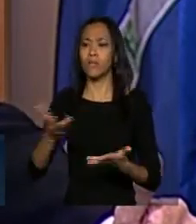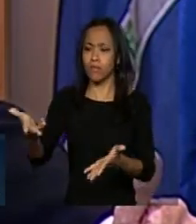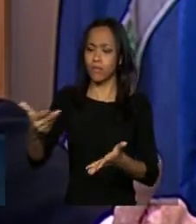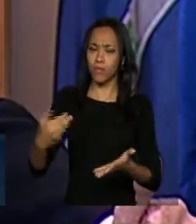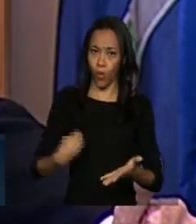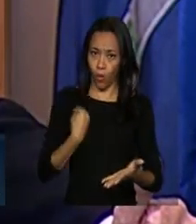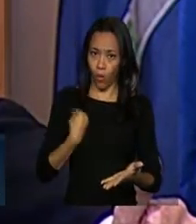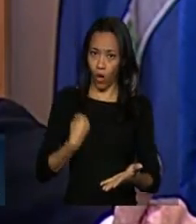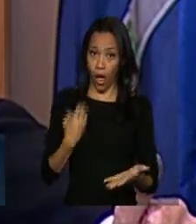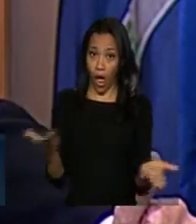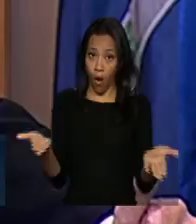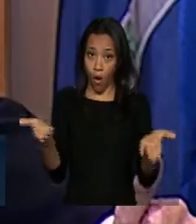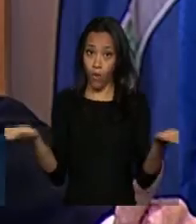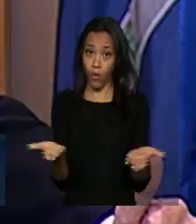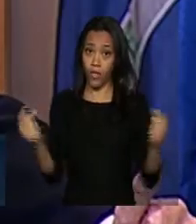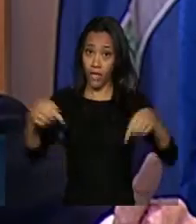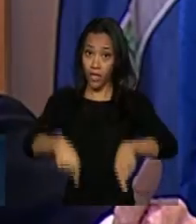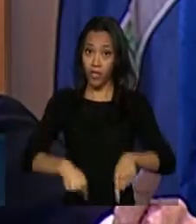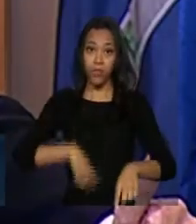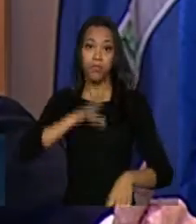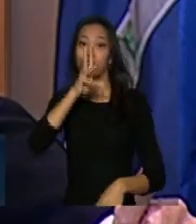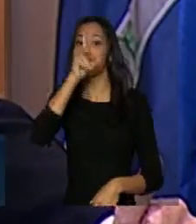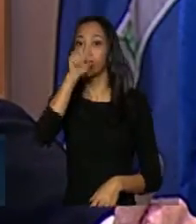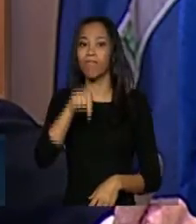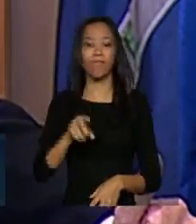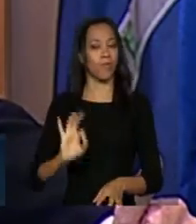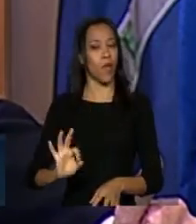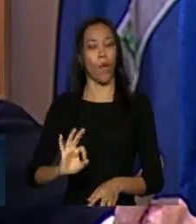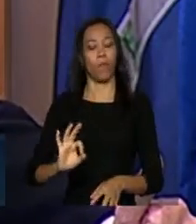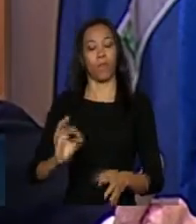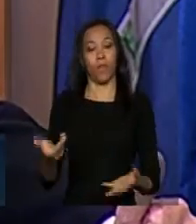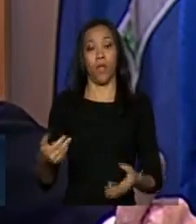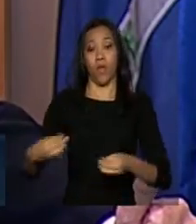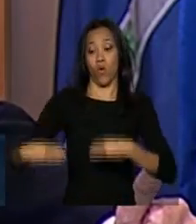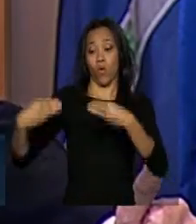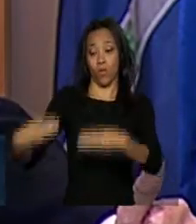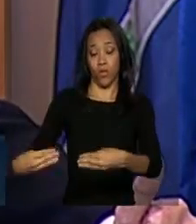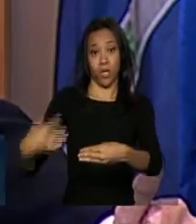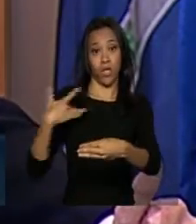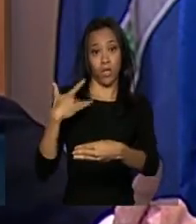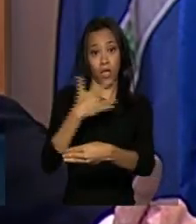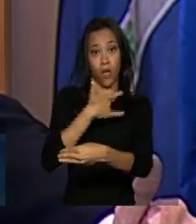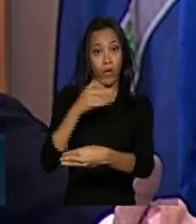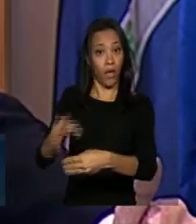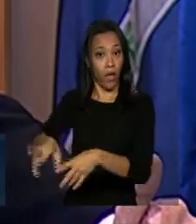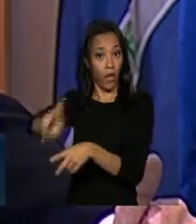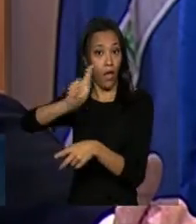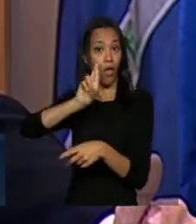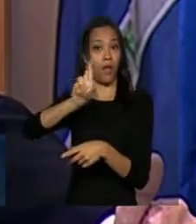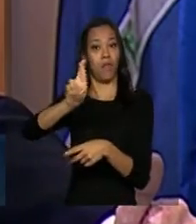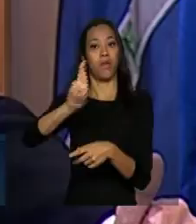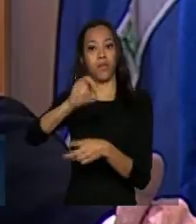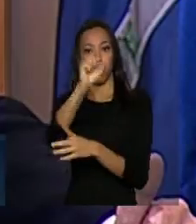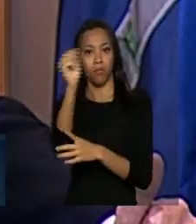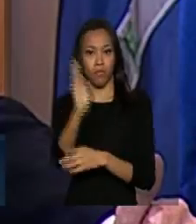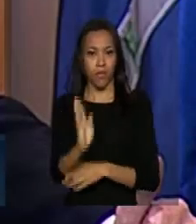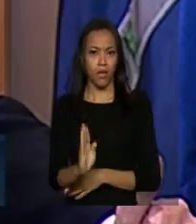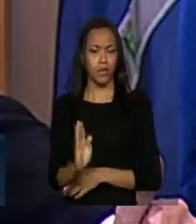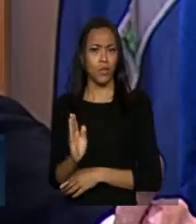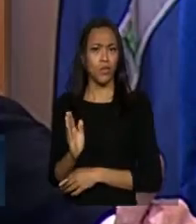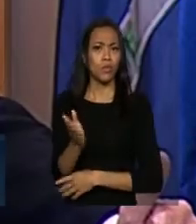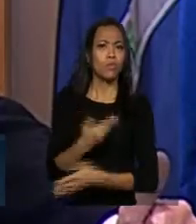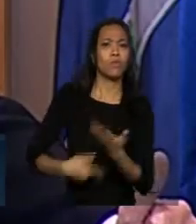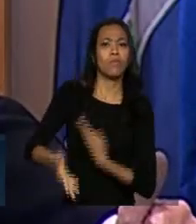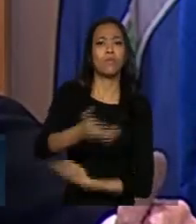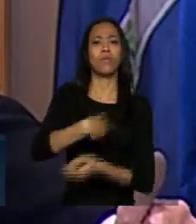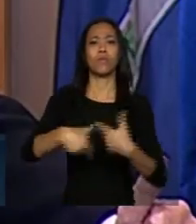Efetivamente, o Ministério da Saúde do Brasil, representando o Estado brasileiro, numa ação coordenada e conjunta com